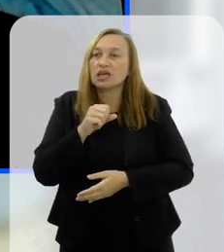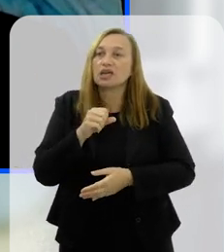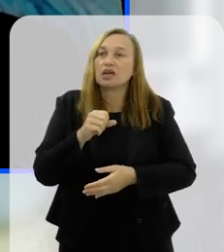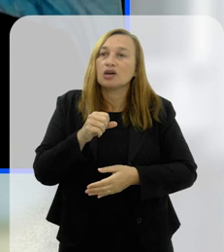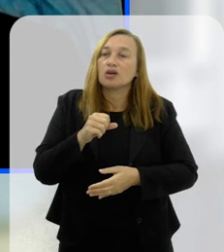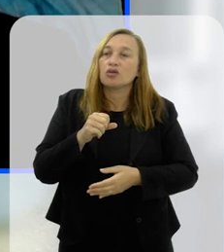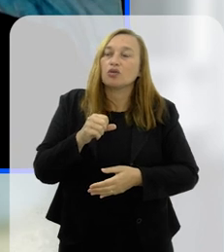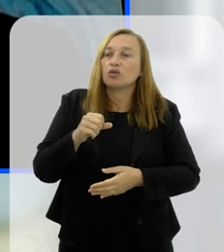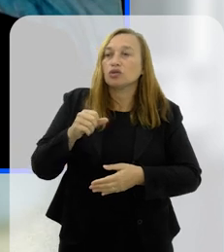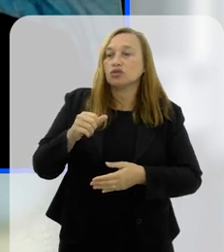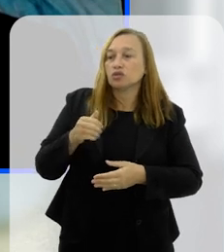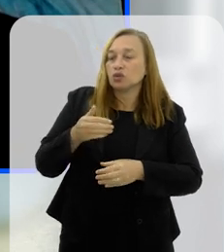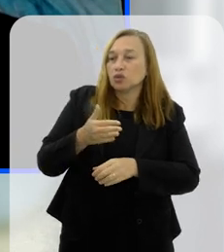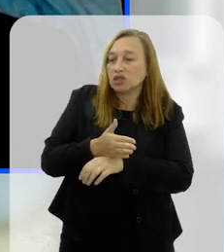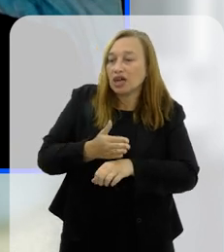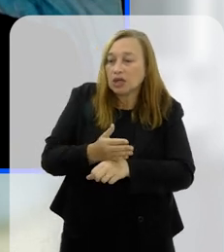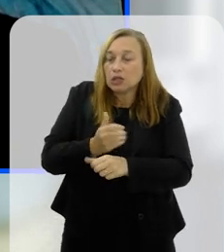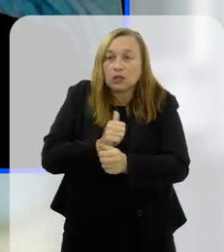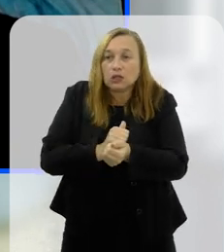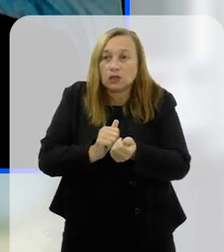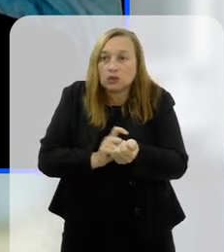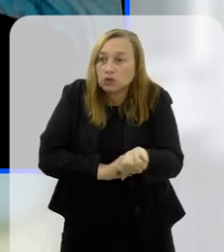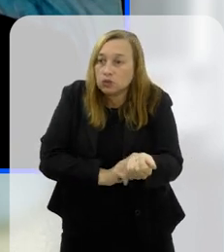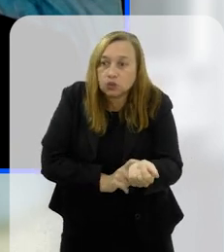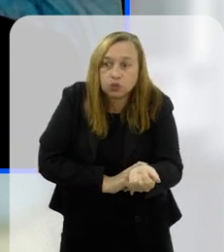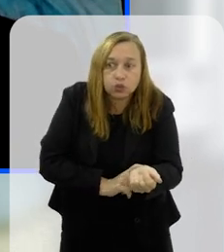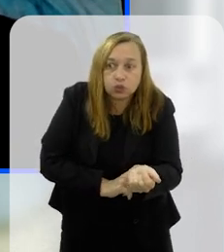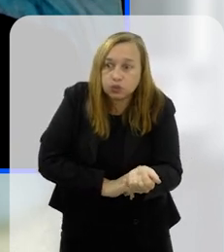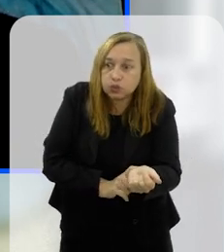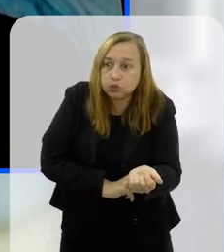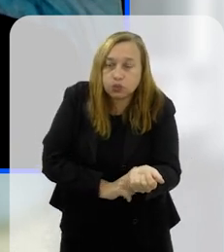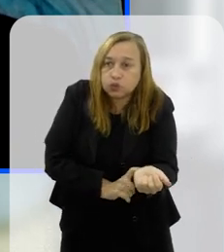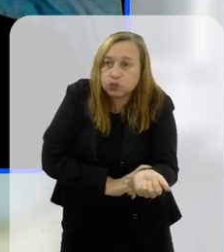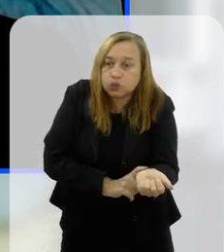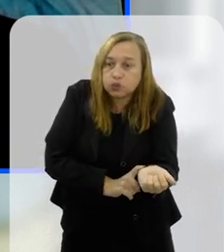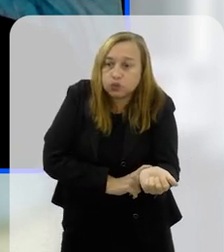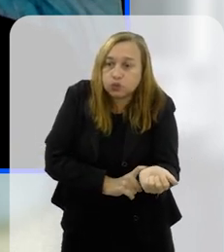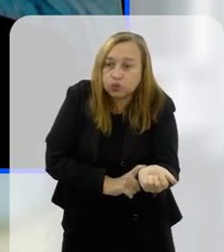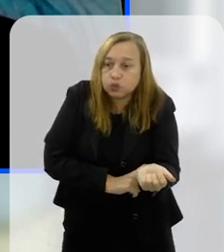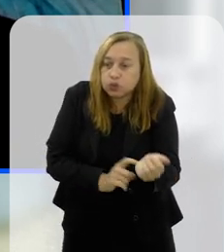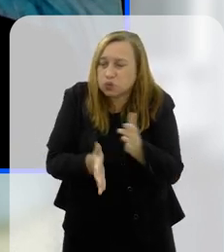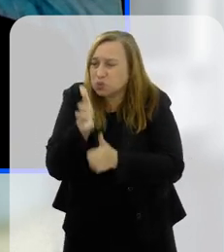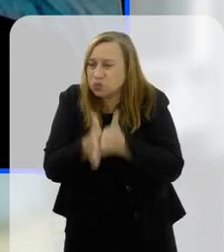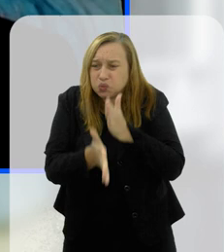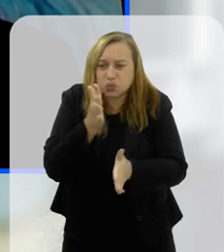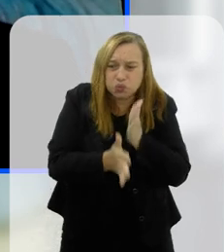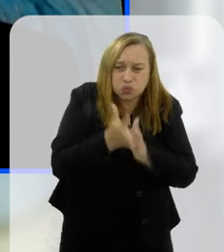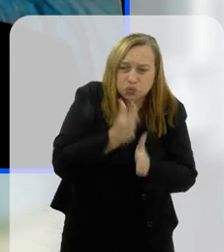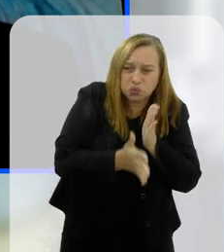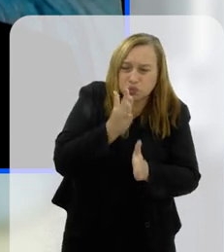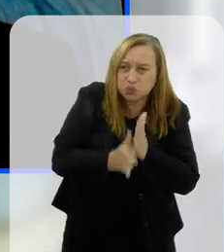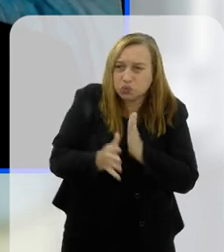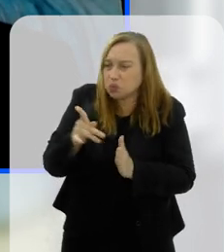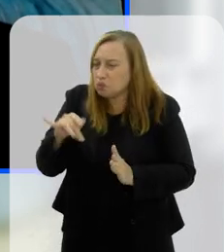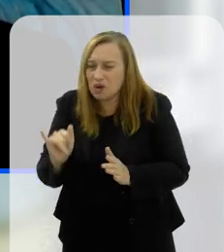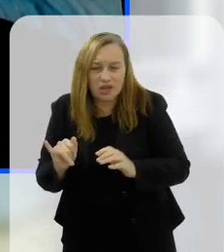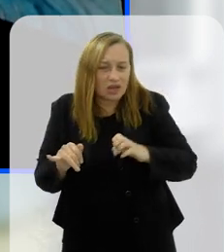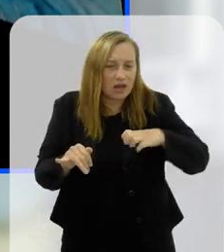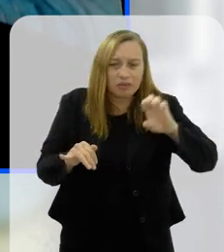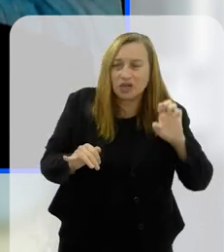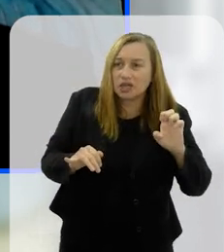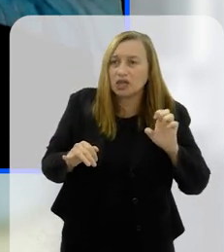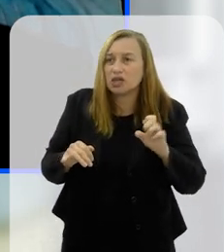quando o marido chega do trabalho Ela tá no nível de estresse muito grande então começa a ter conflito entre os casais E aí por